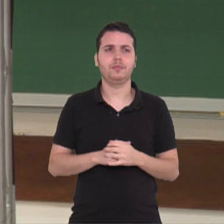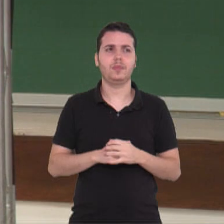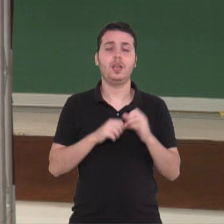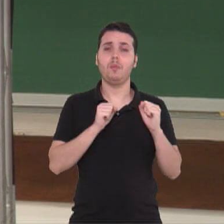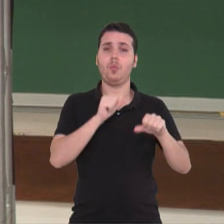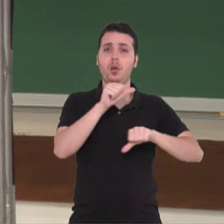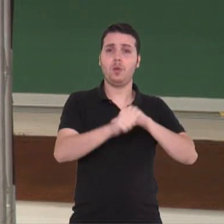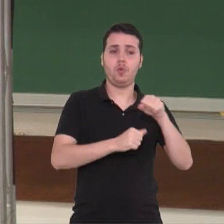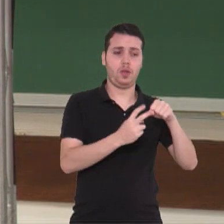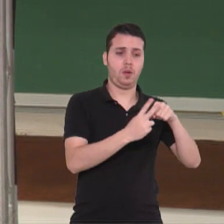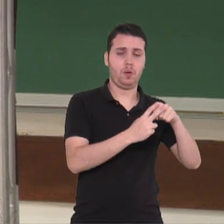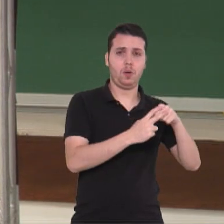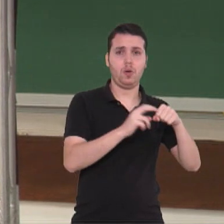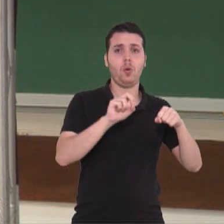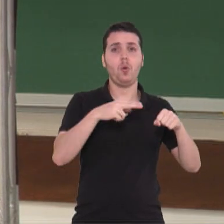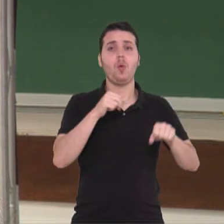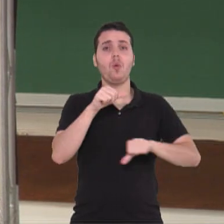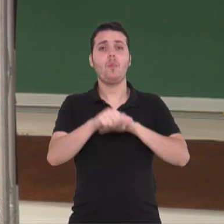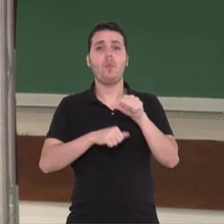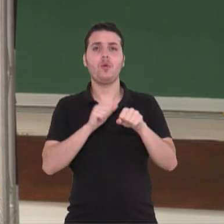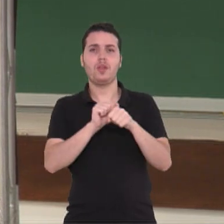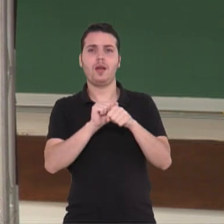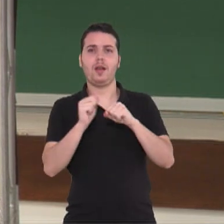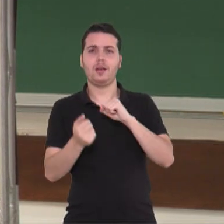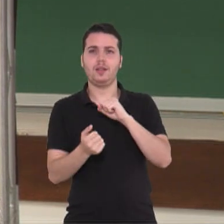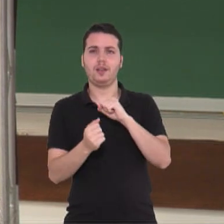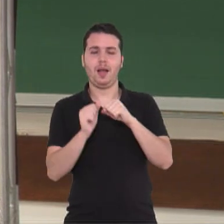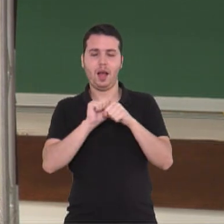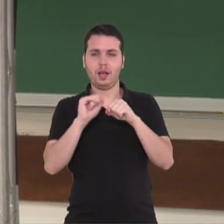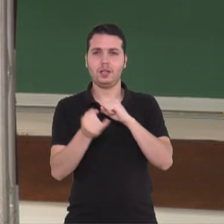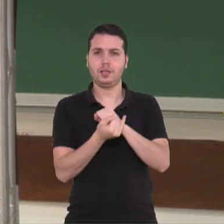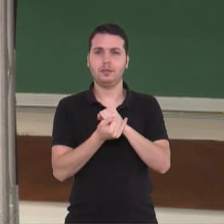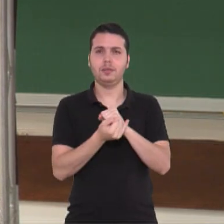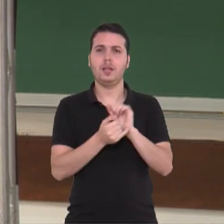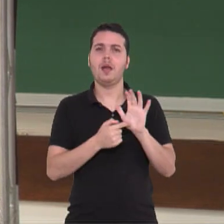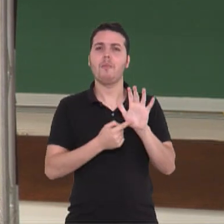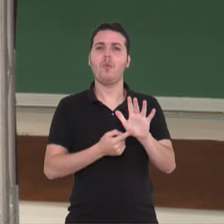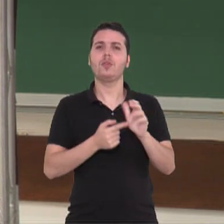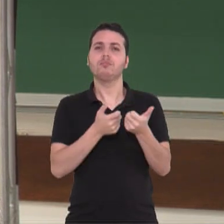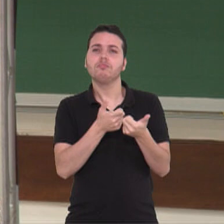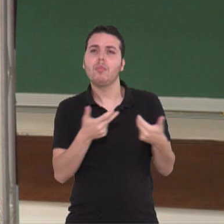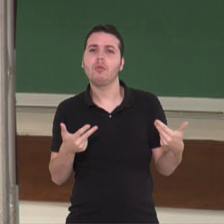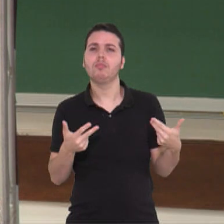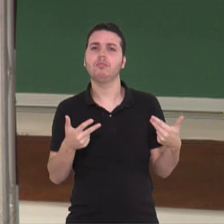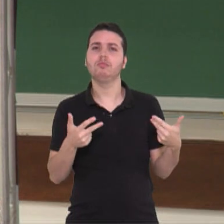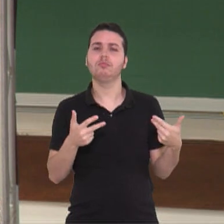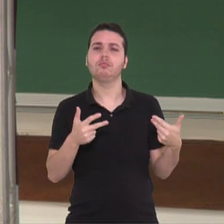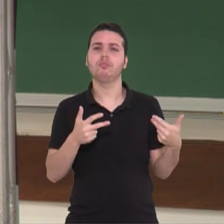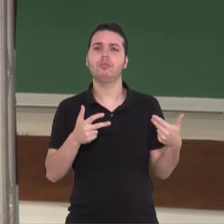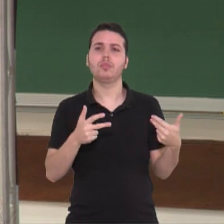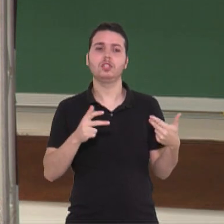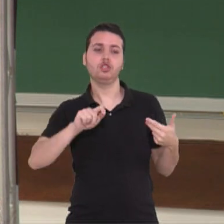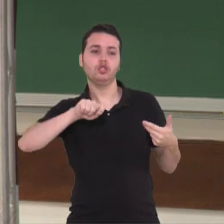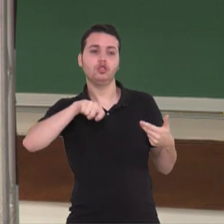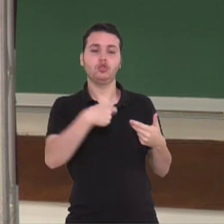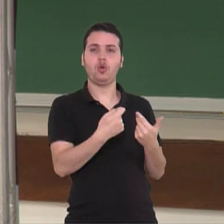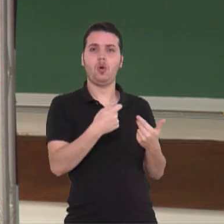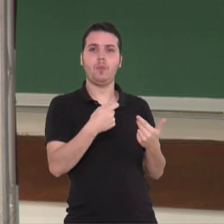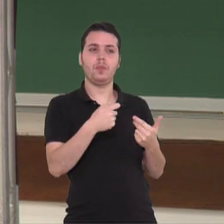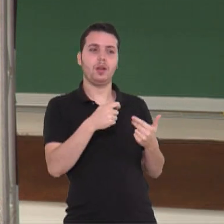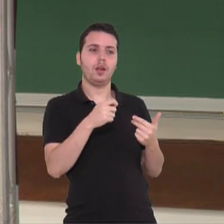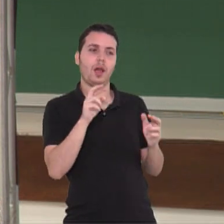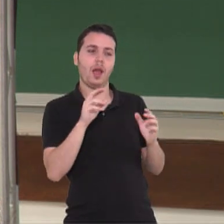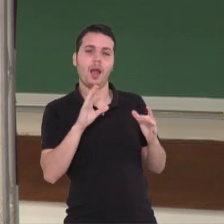o verbo quanto o adjetivo, e ele demonstra circunstâncias em relação à frase, tá